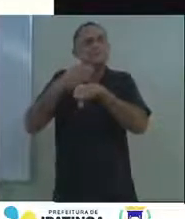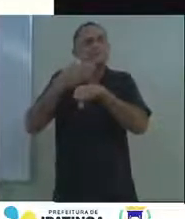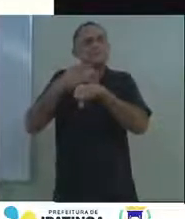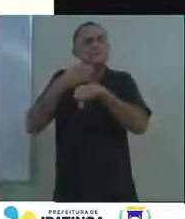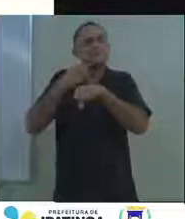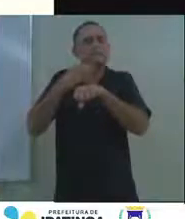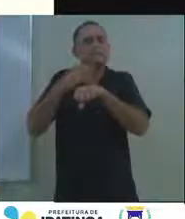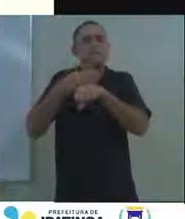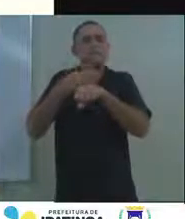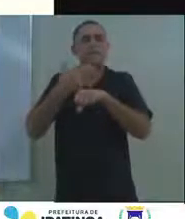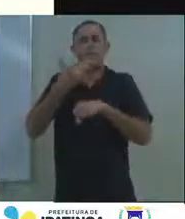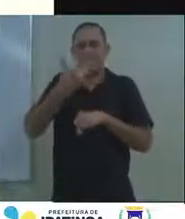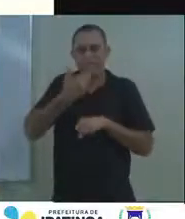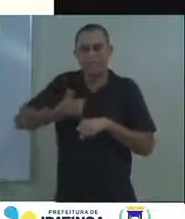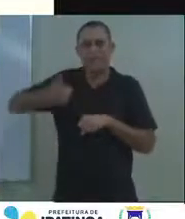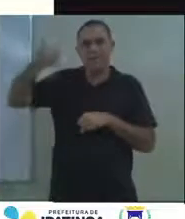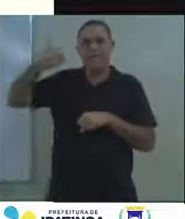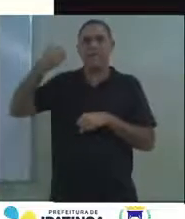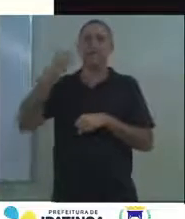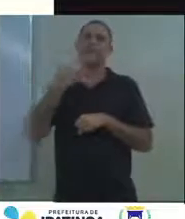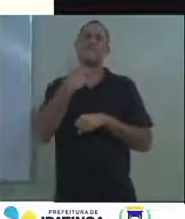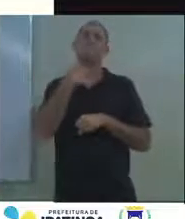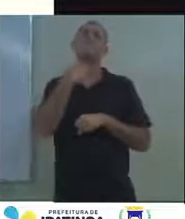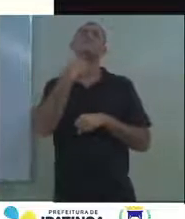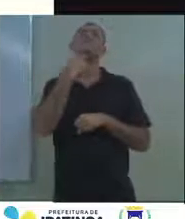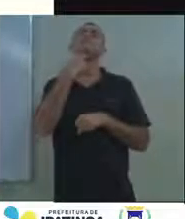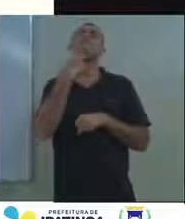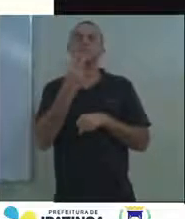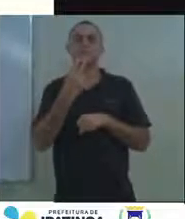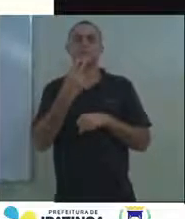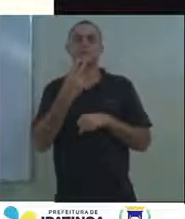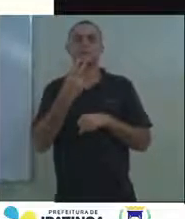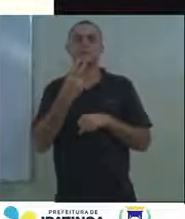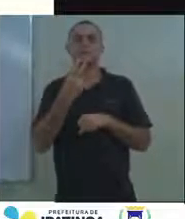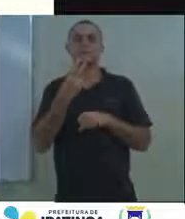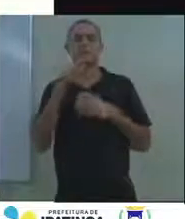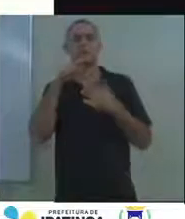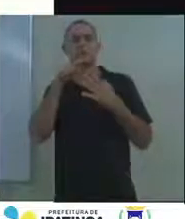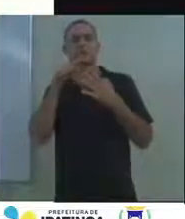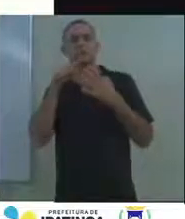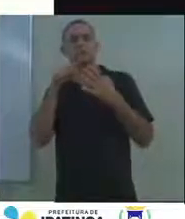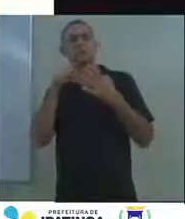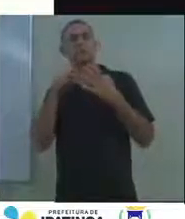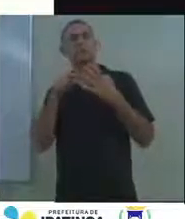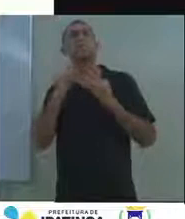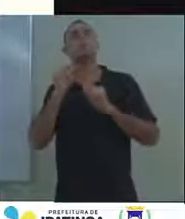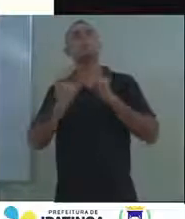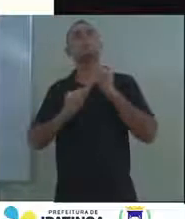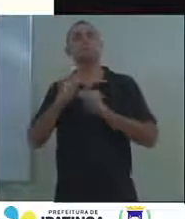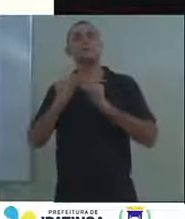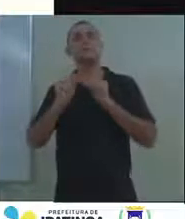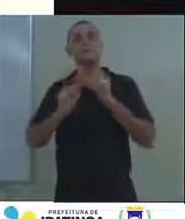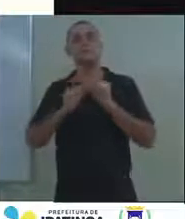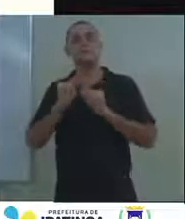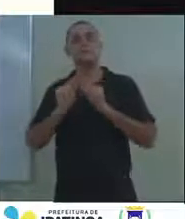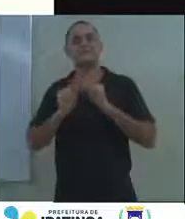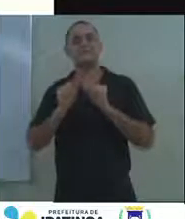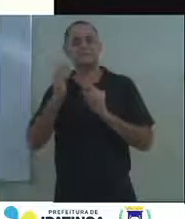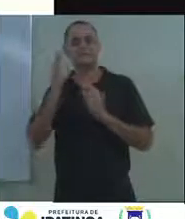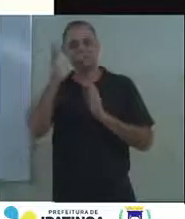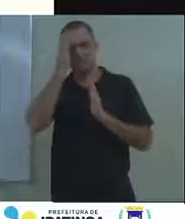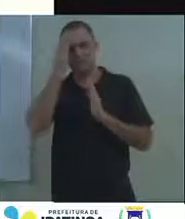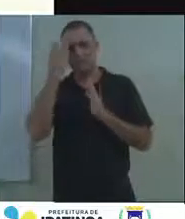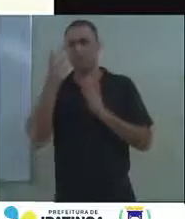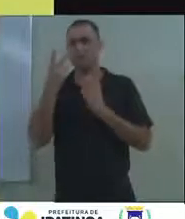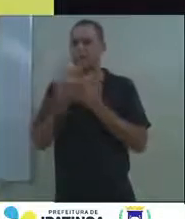umas demonstrações hoje. Tá? Então, é justamente isso. E aí, como que eu vou resolver esse meu problema? Porque só saber o que atrapalha minha